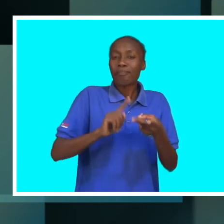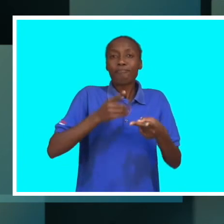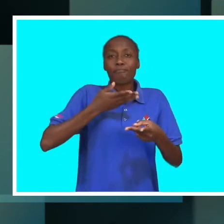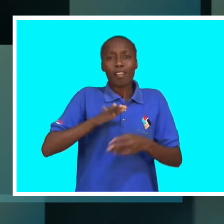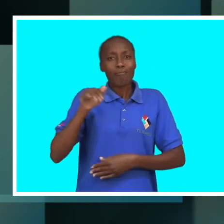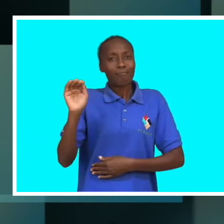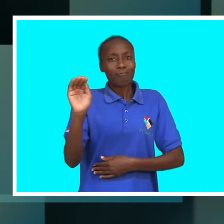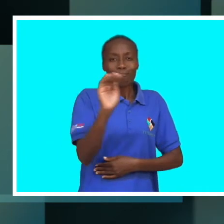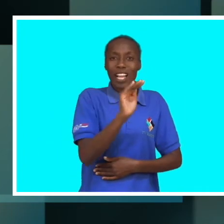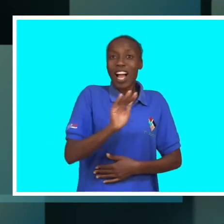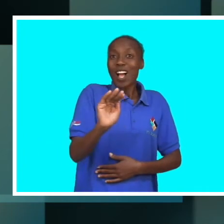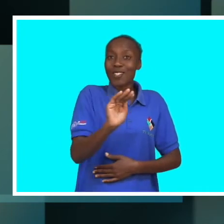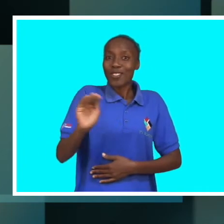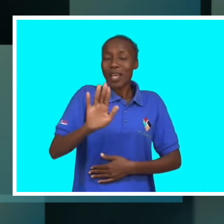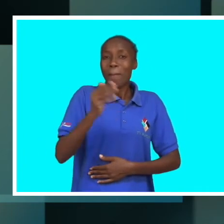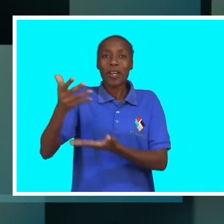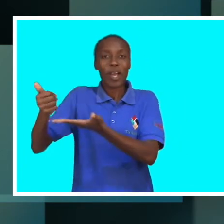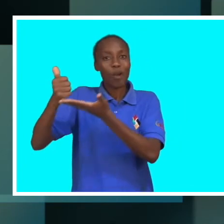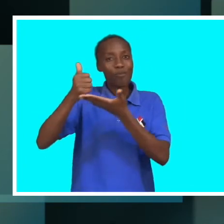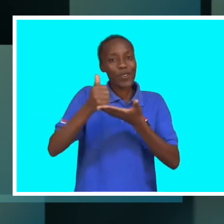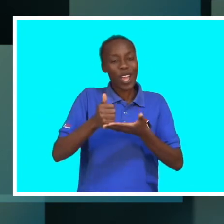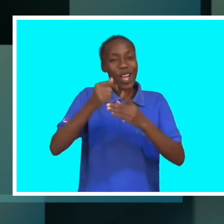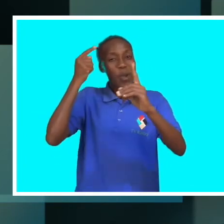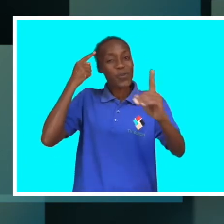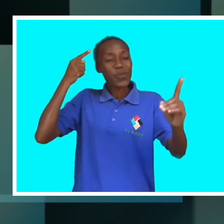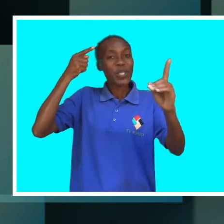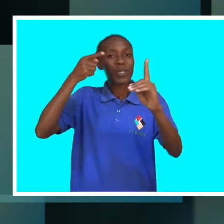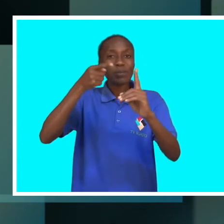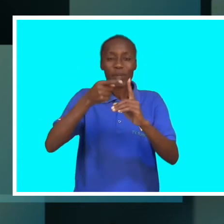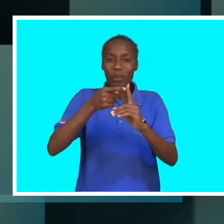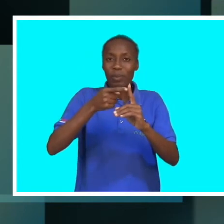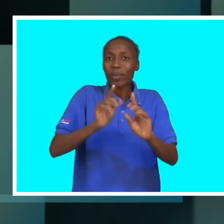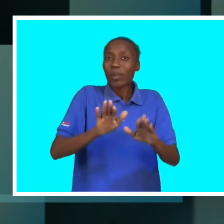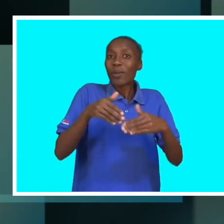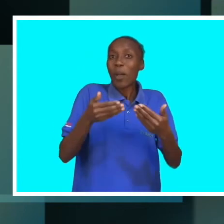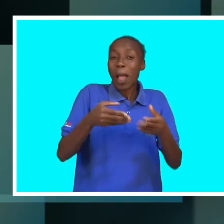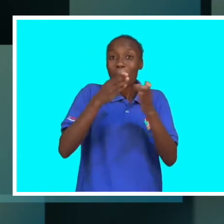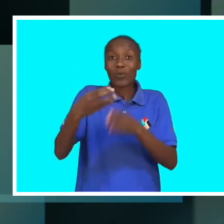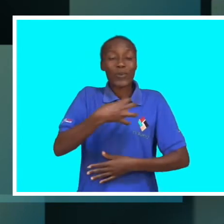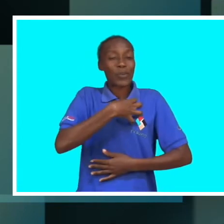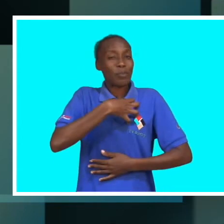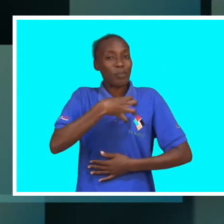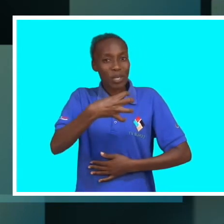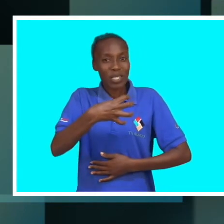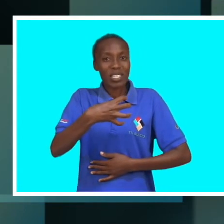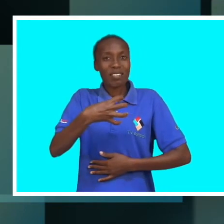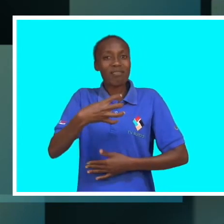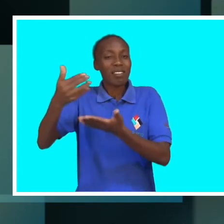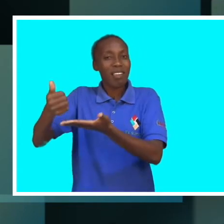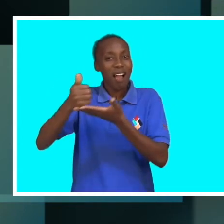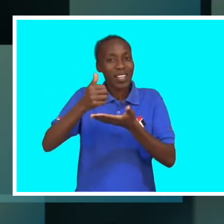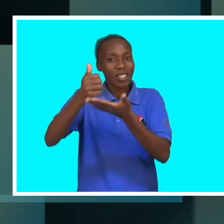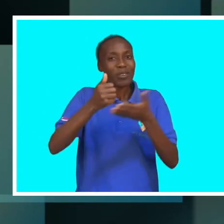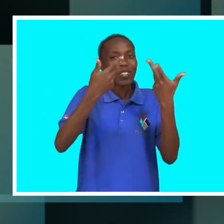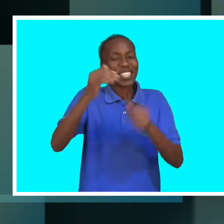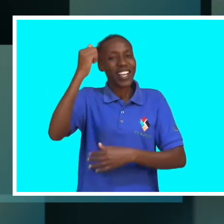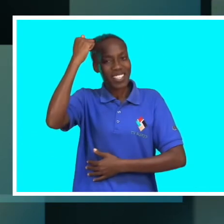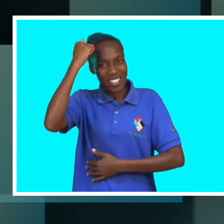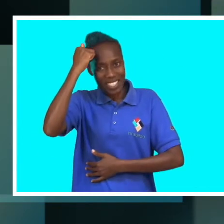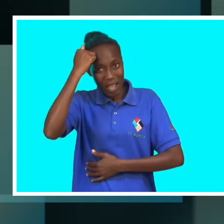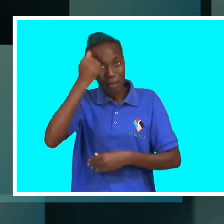apelar à sociedade para nos apoiar, principalmente aos empresários que nos apoiem, como